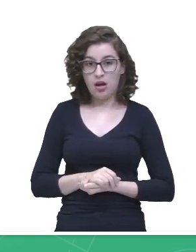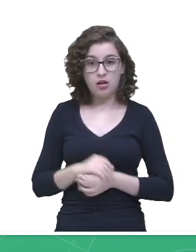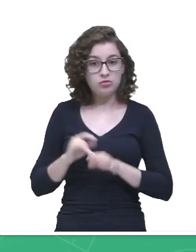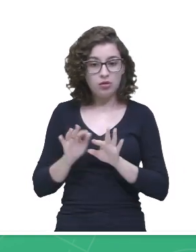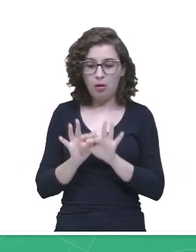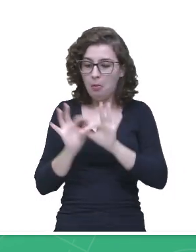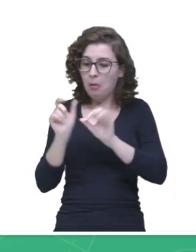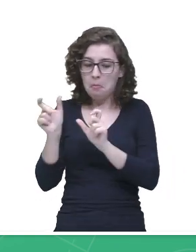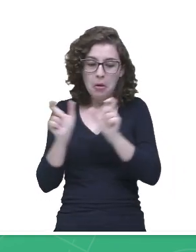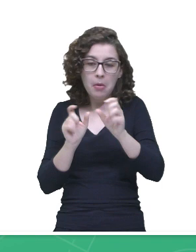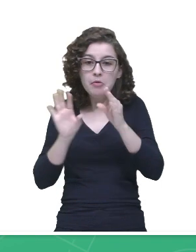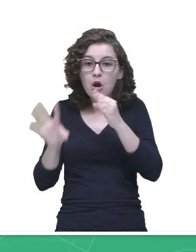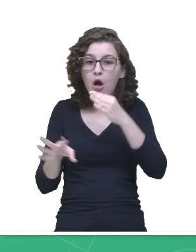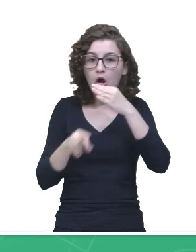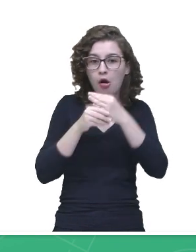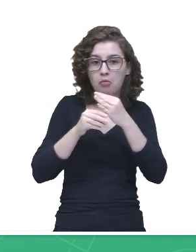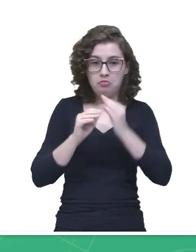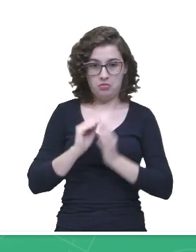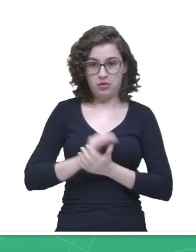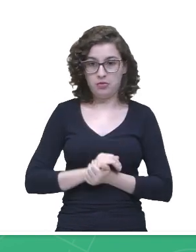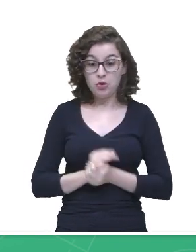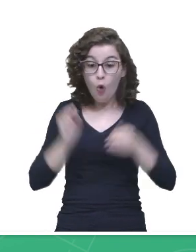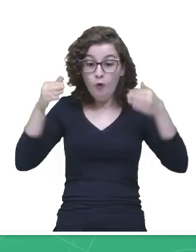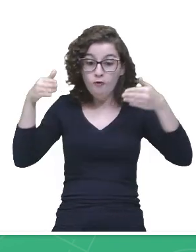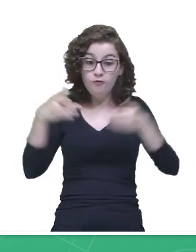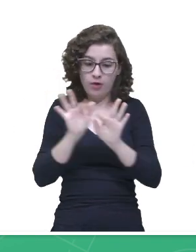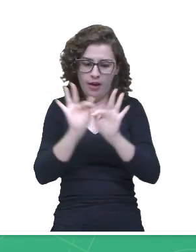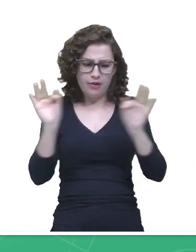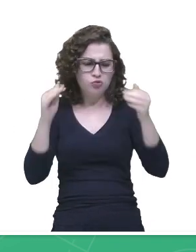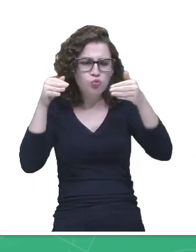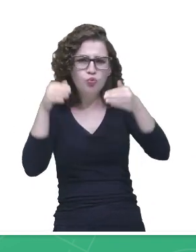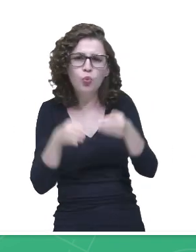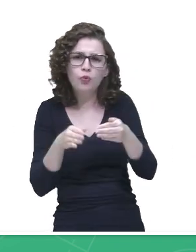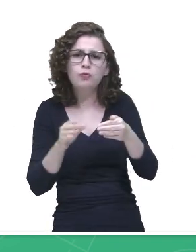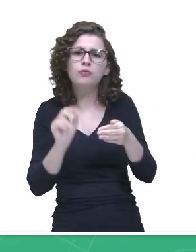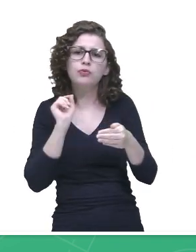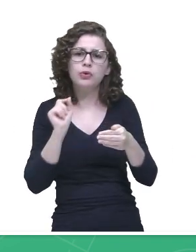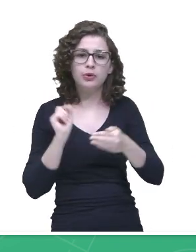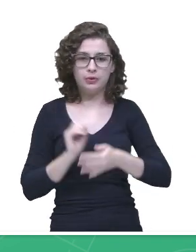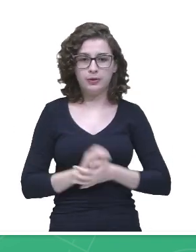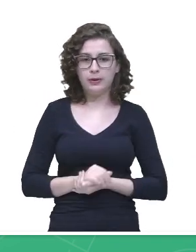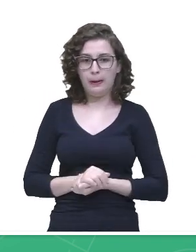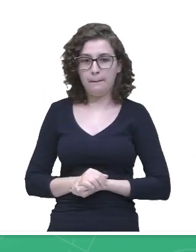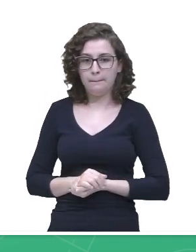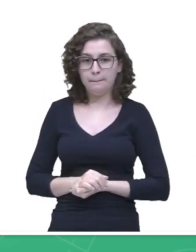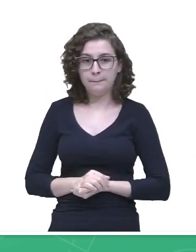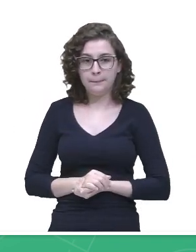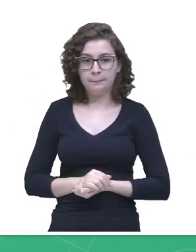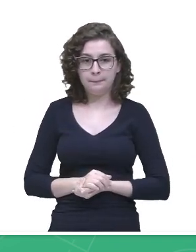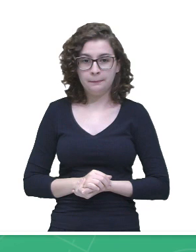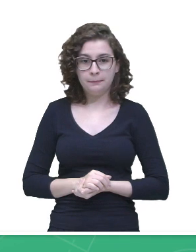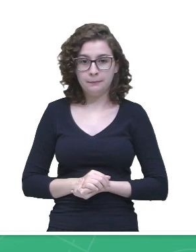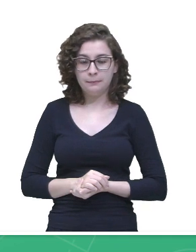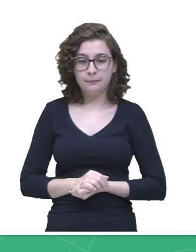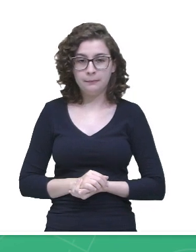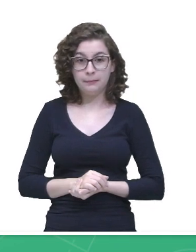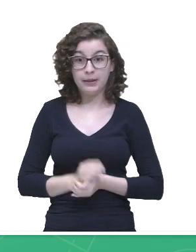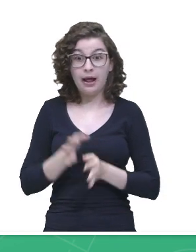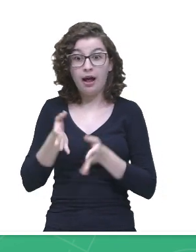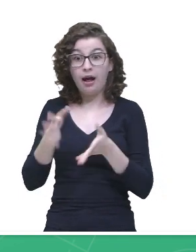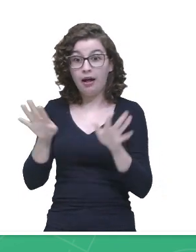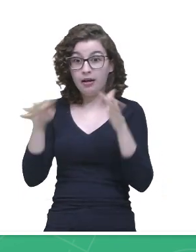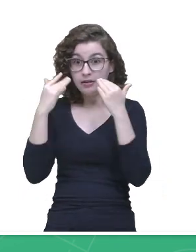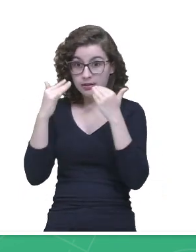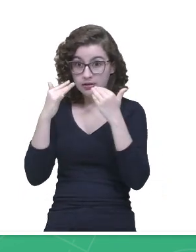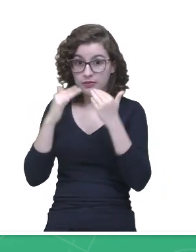A centralidade da frase, de acordo com o assunto de hoje, para nós, que devemos ter bastante atenção, é